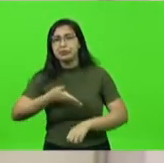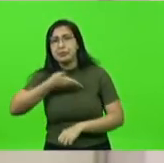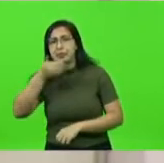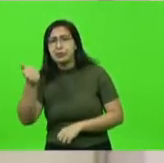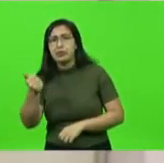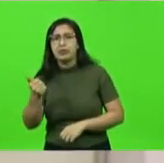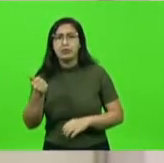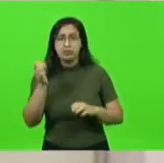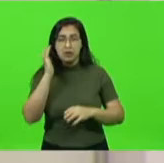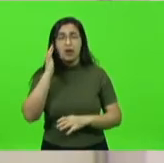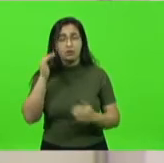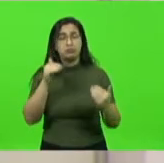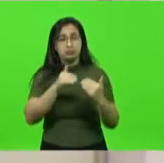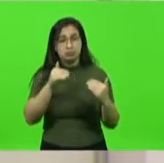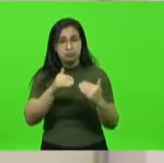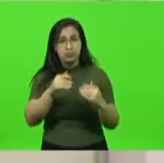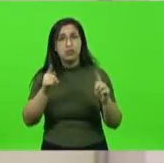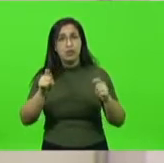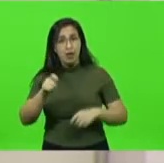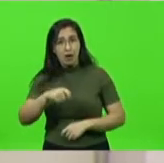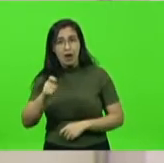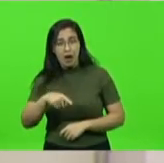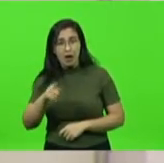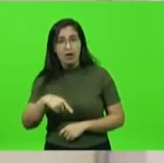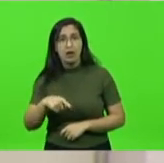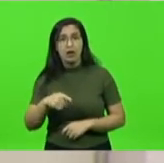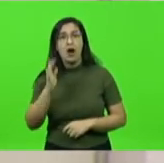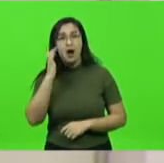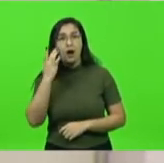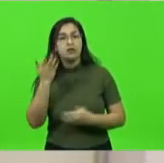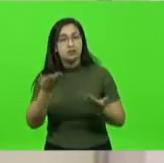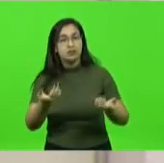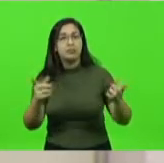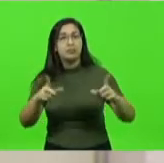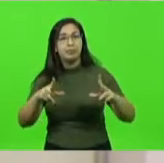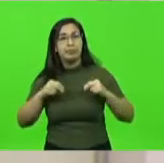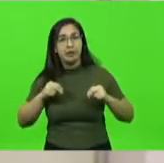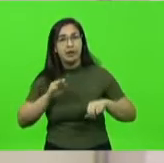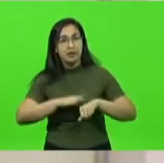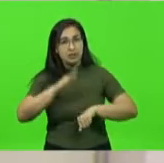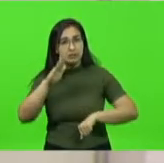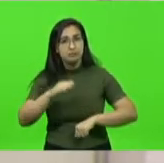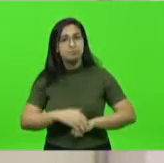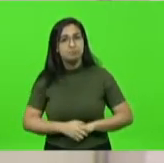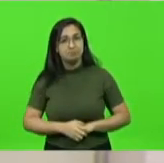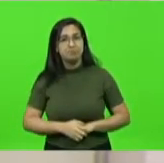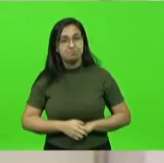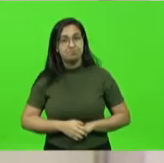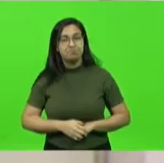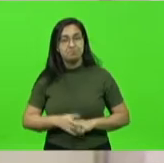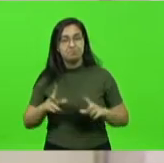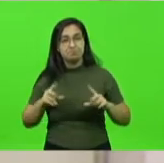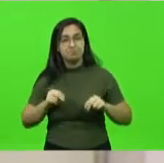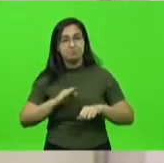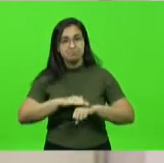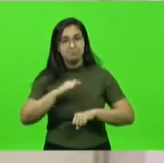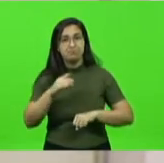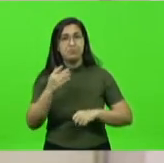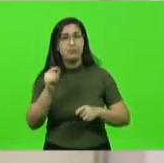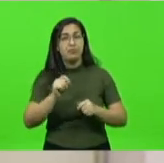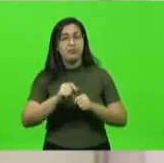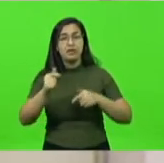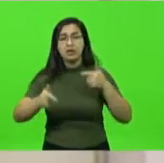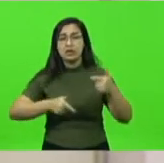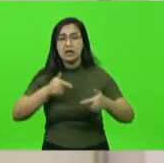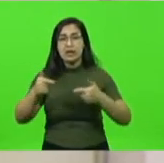também concordo. Eu acho que os praças merecem muito mais. Merecem muito mais. Fazem o trabalho grosso